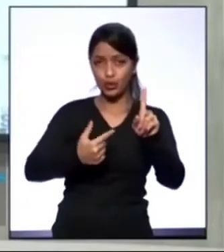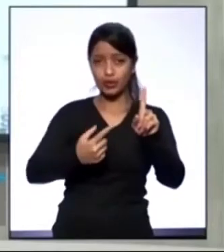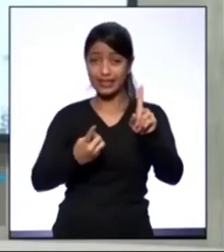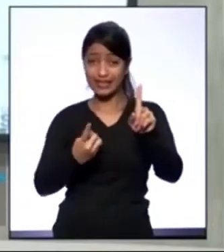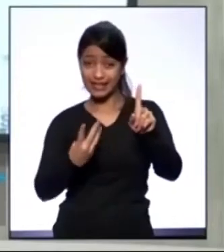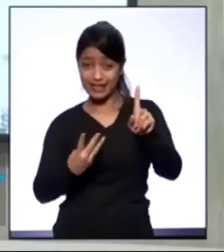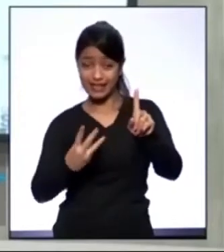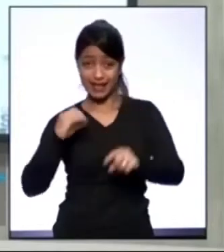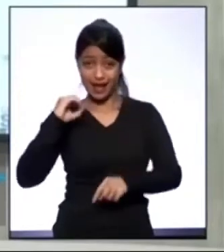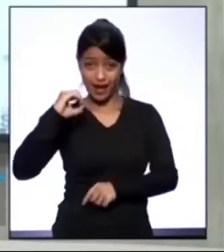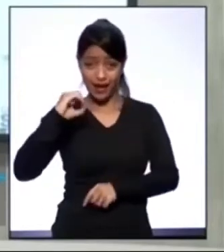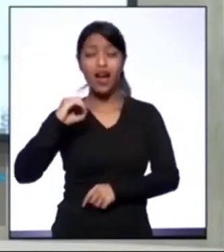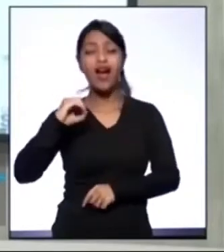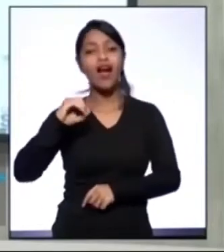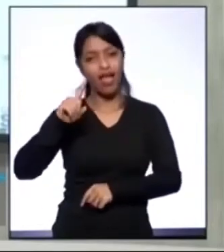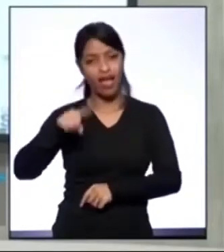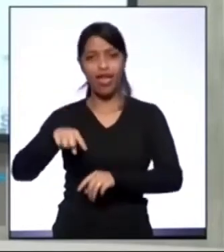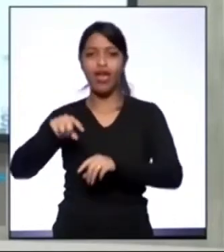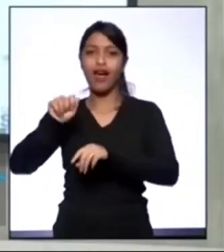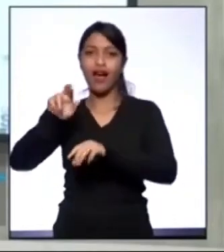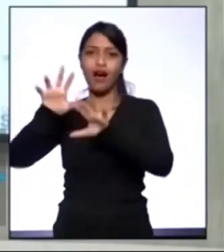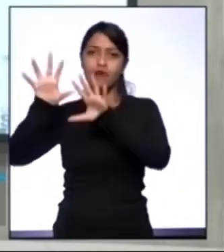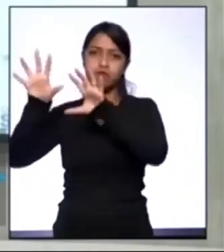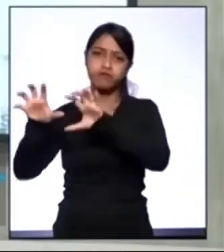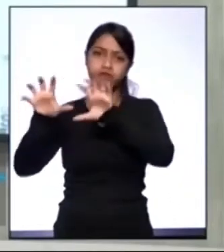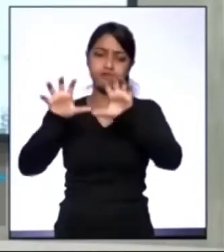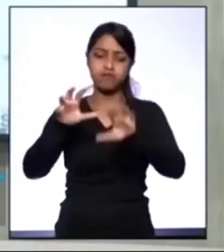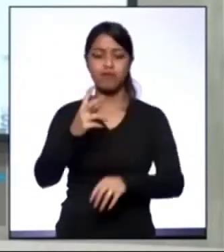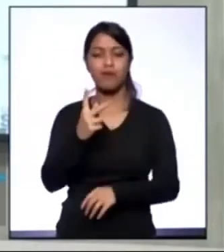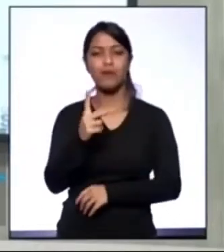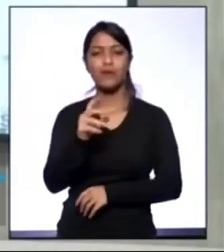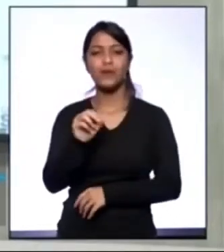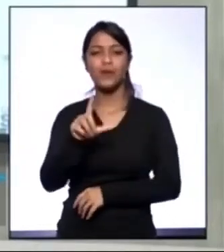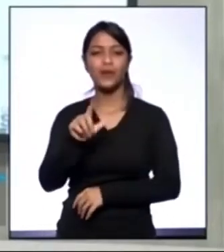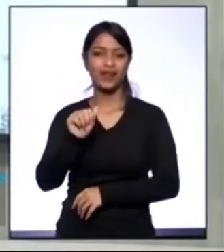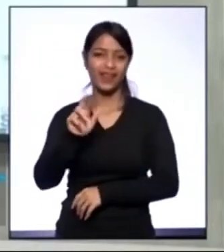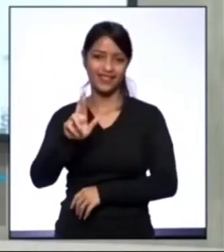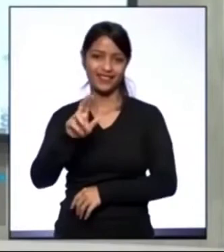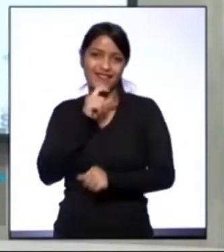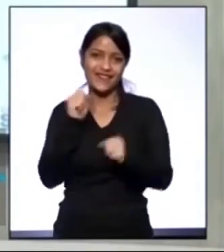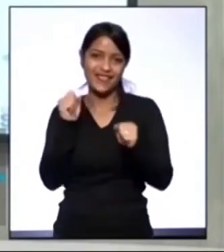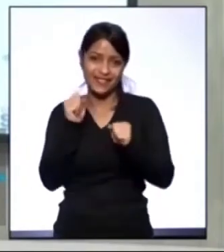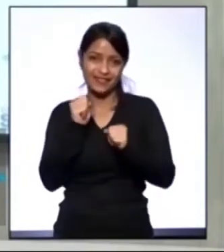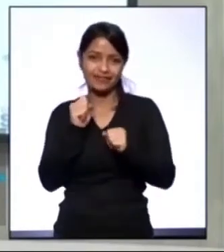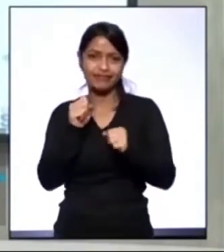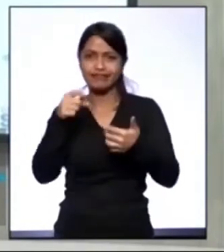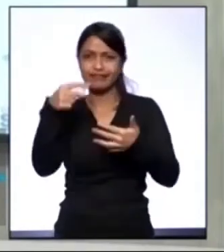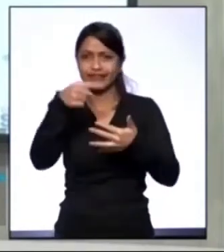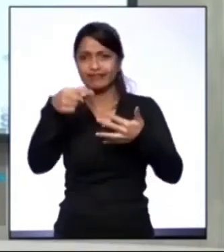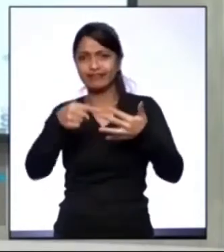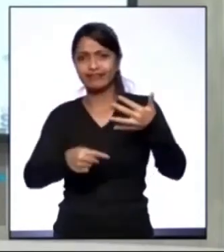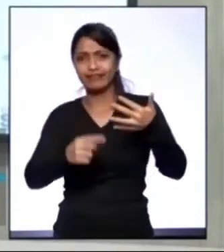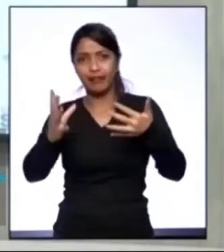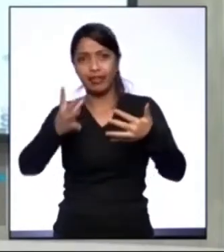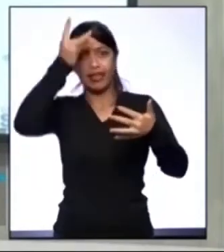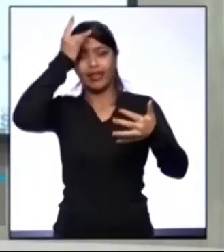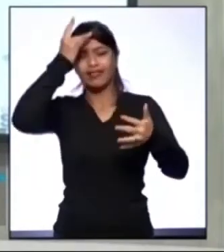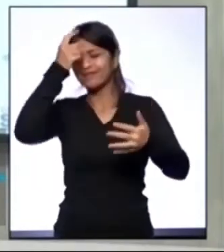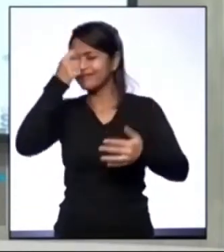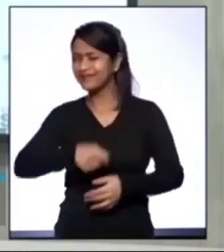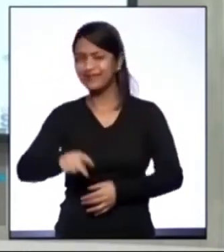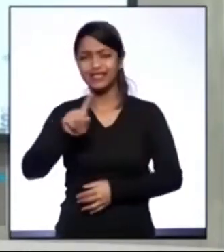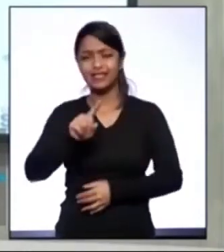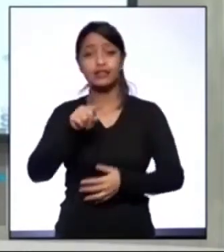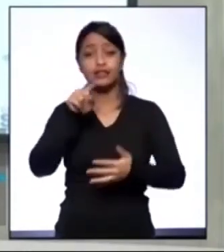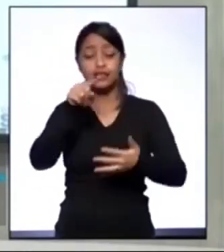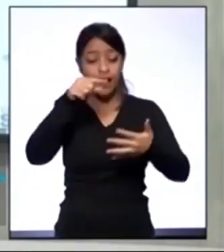polar. Beleza? Importante que você saiba. Bom, não precisa decorar isso. Precisa entender.